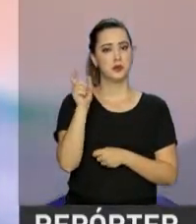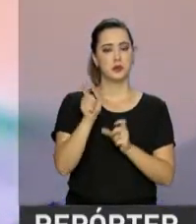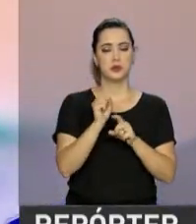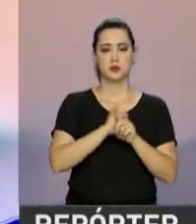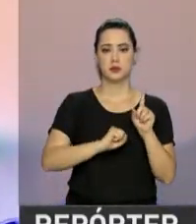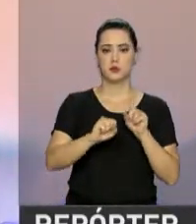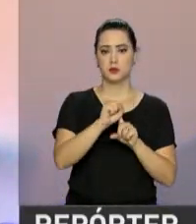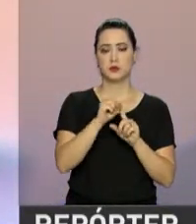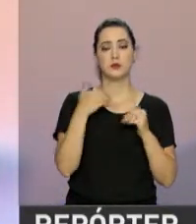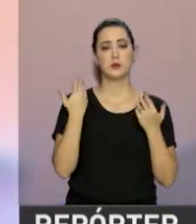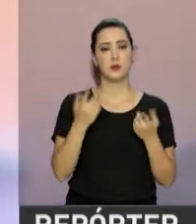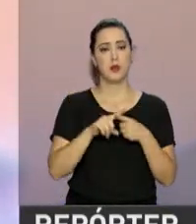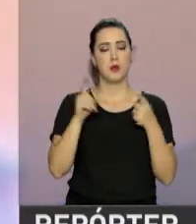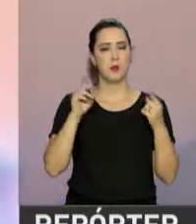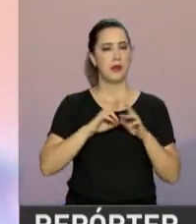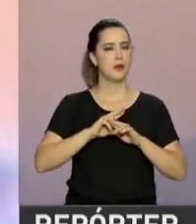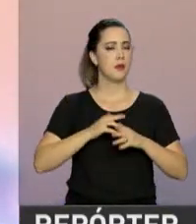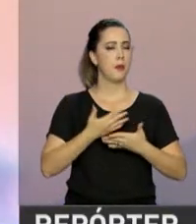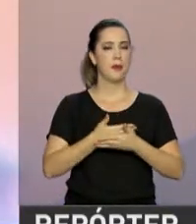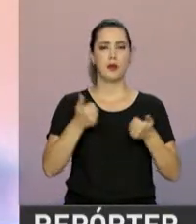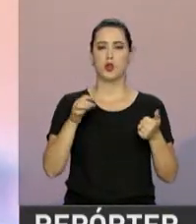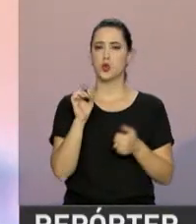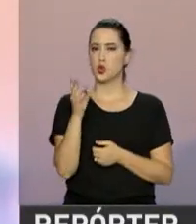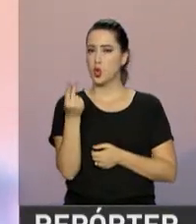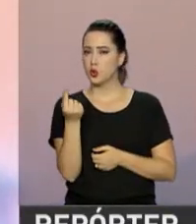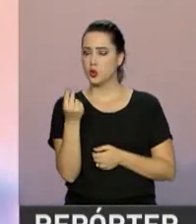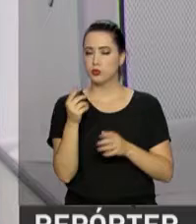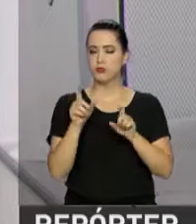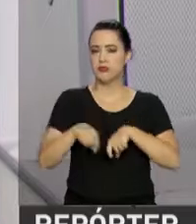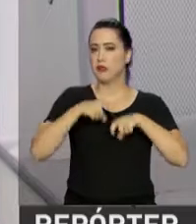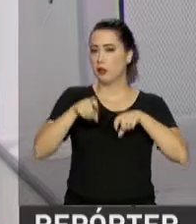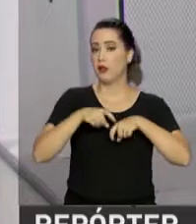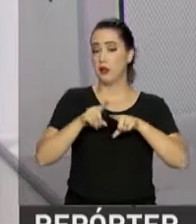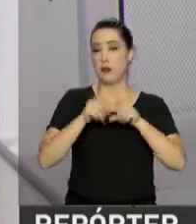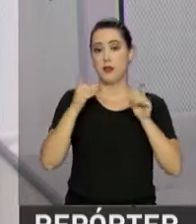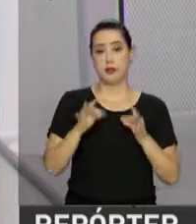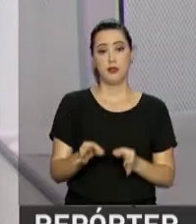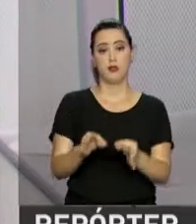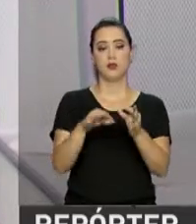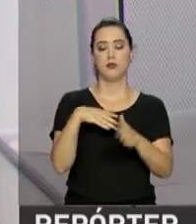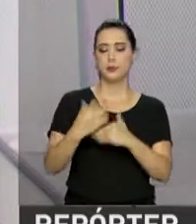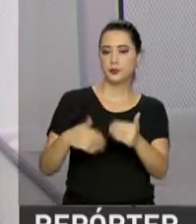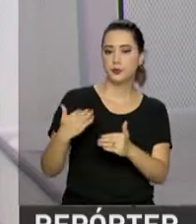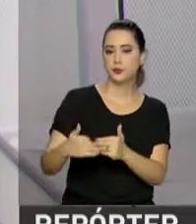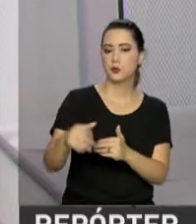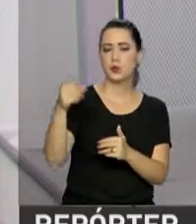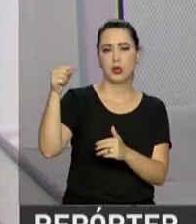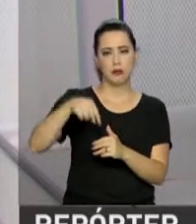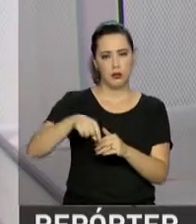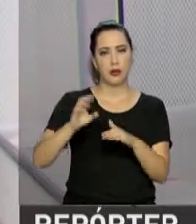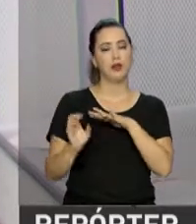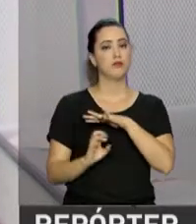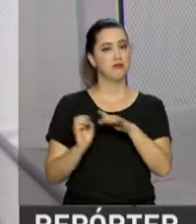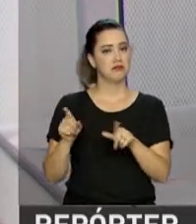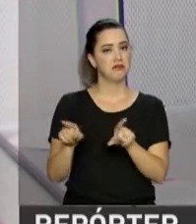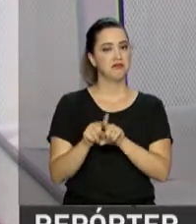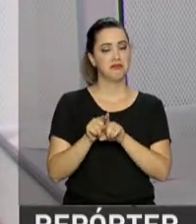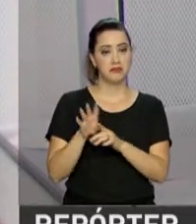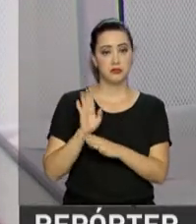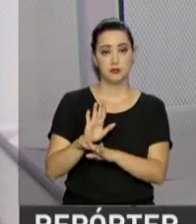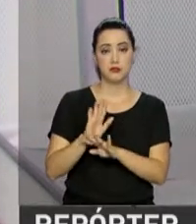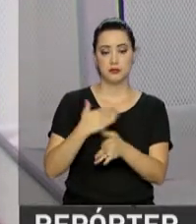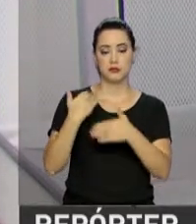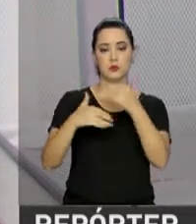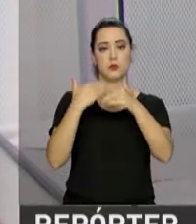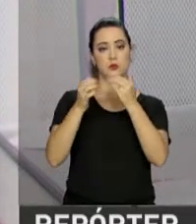sociedade mas os benefícios não ficam só no meio rural as tecnologias desenvolvidas pela embrapa também contribuem para